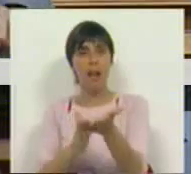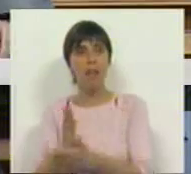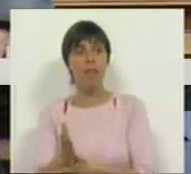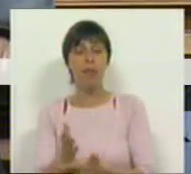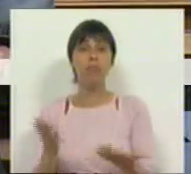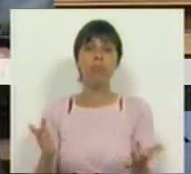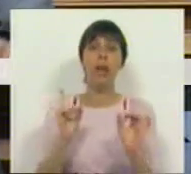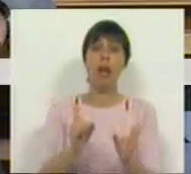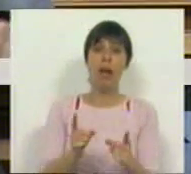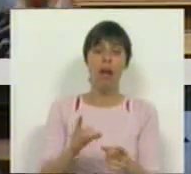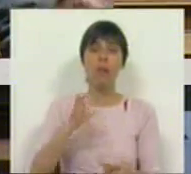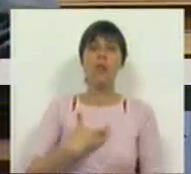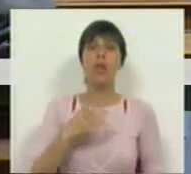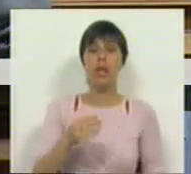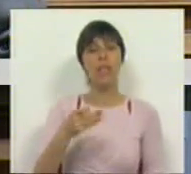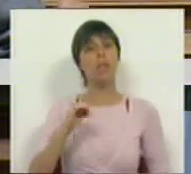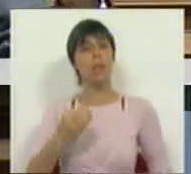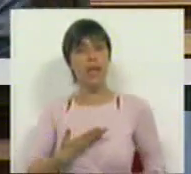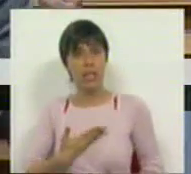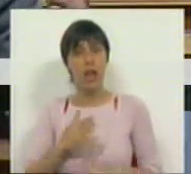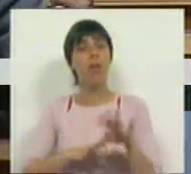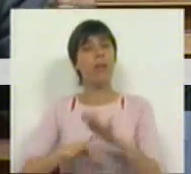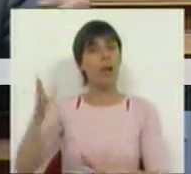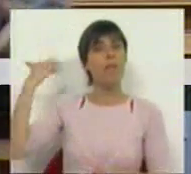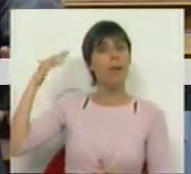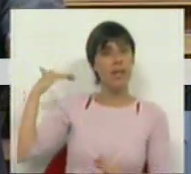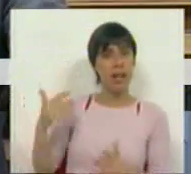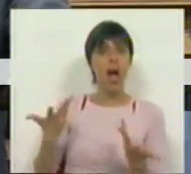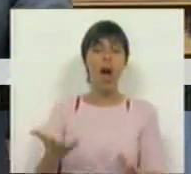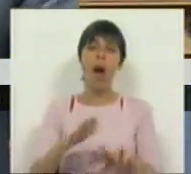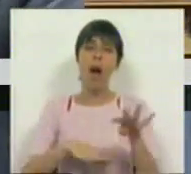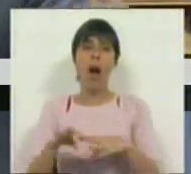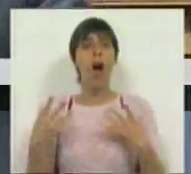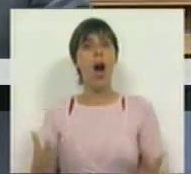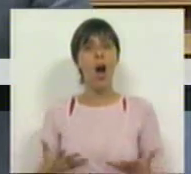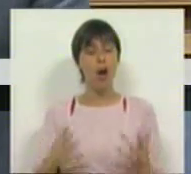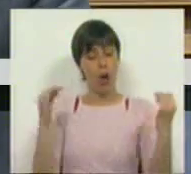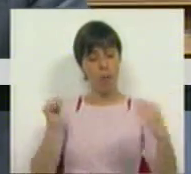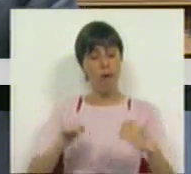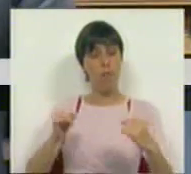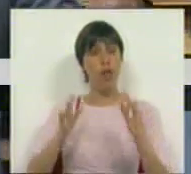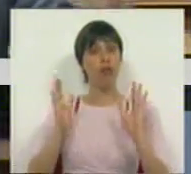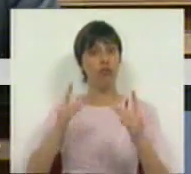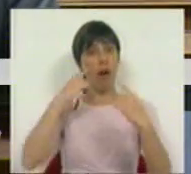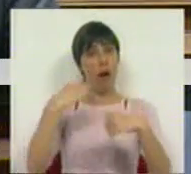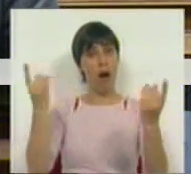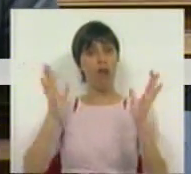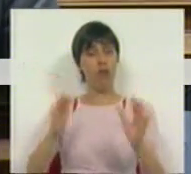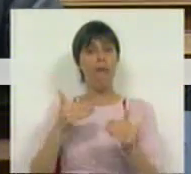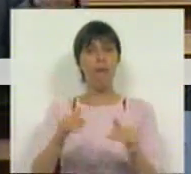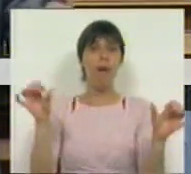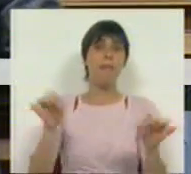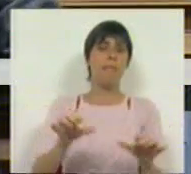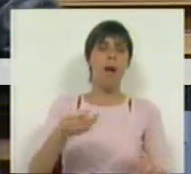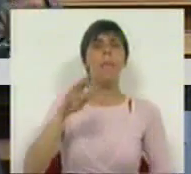foi exatamente isso que CDS e PSD fez no passado e está a fazer agora. Com um memorando que já estava anunciado que ia dar